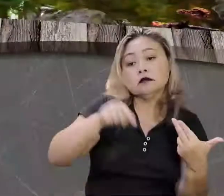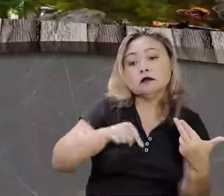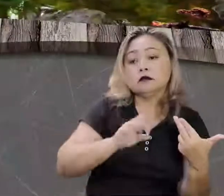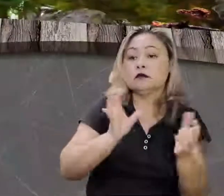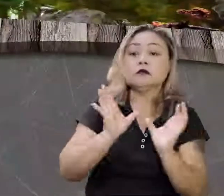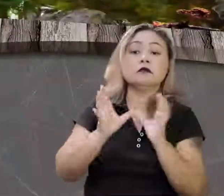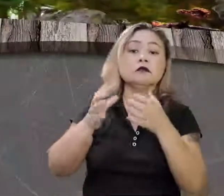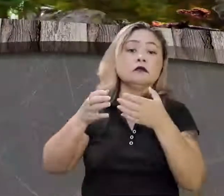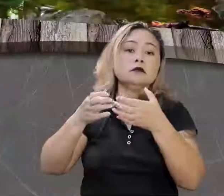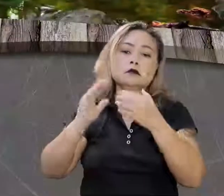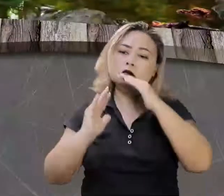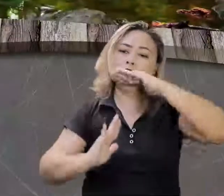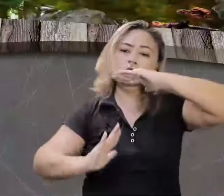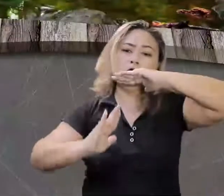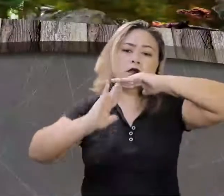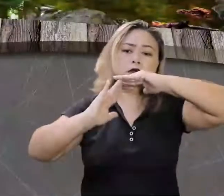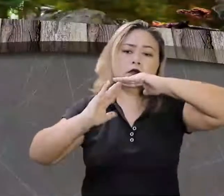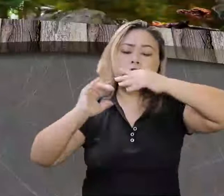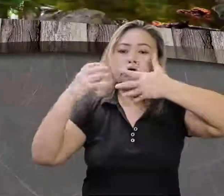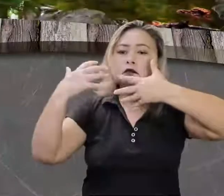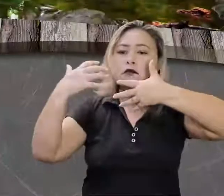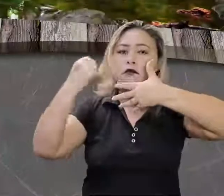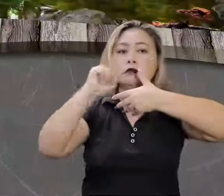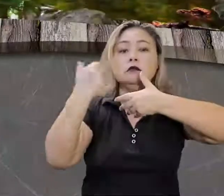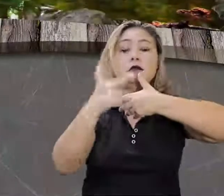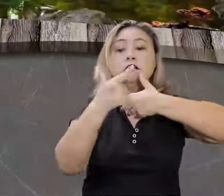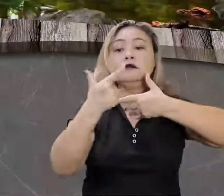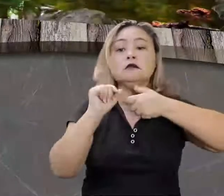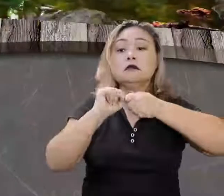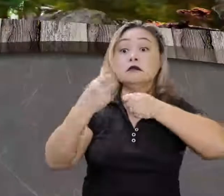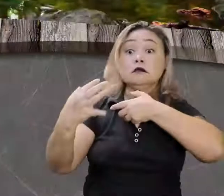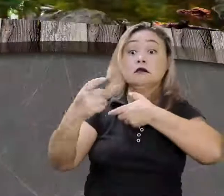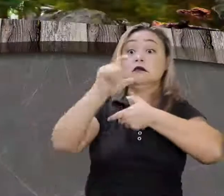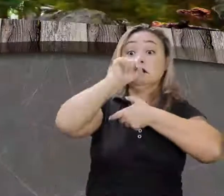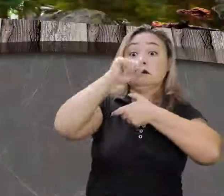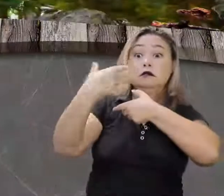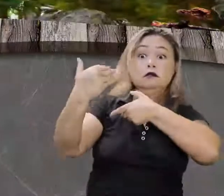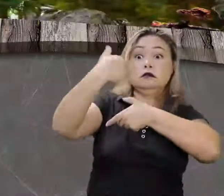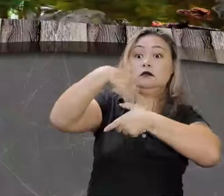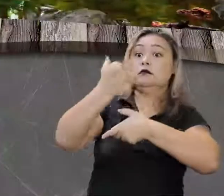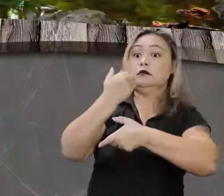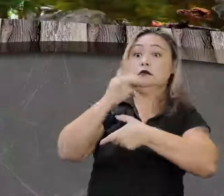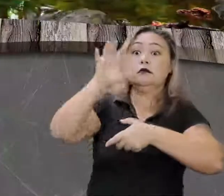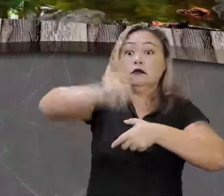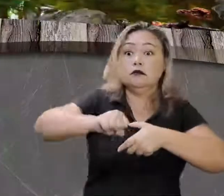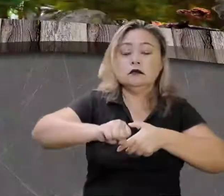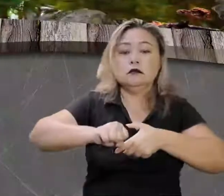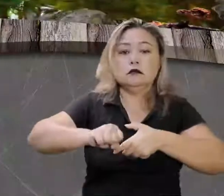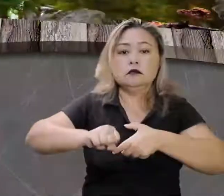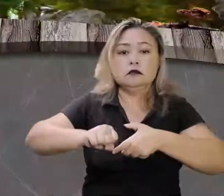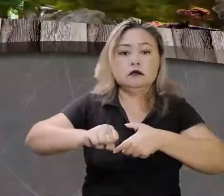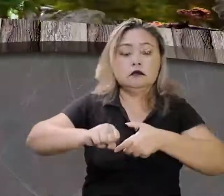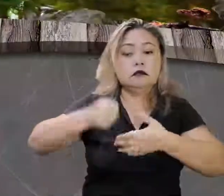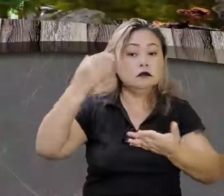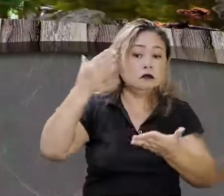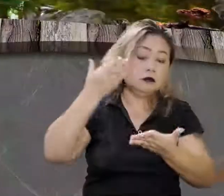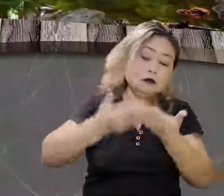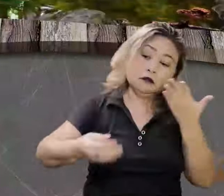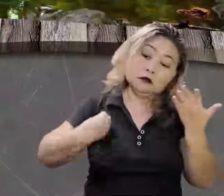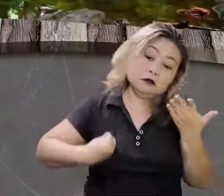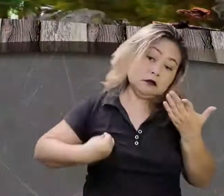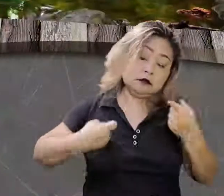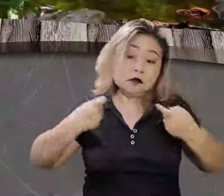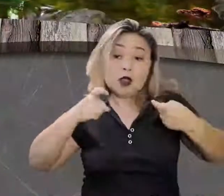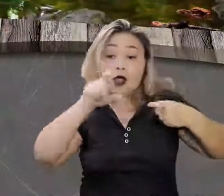identificados como animais de topo de cadeia. Então, eles não têm um predador. Eles ou vão perder sua vida em